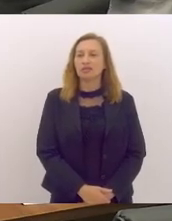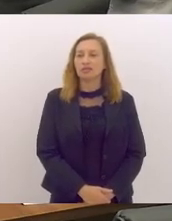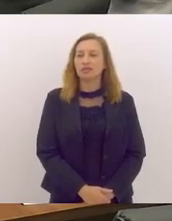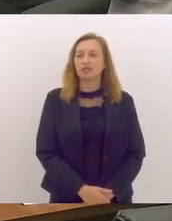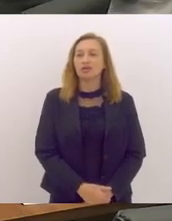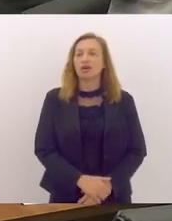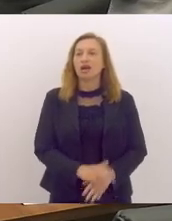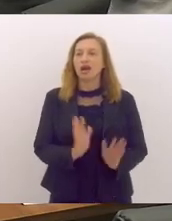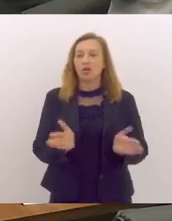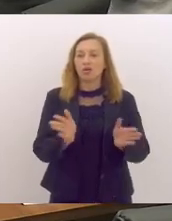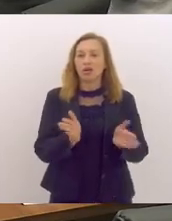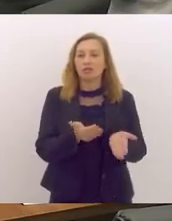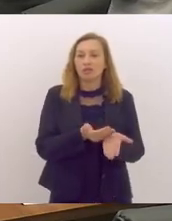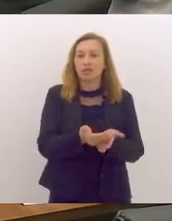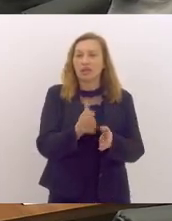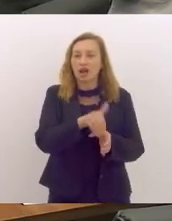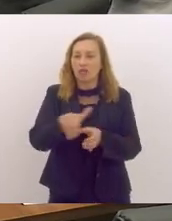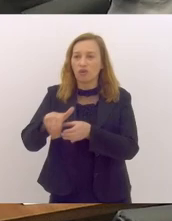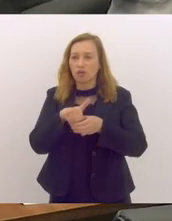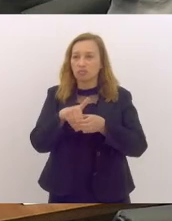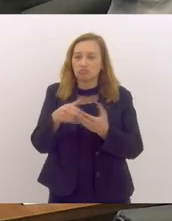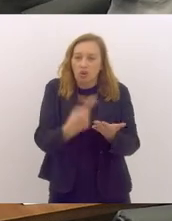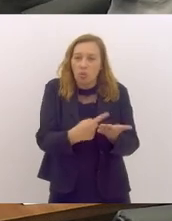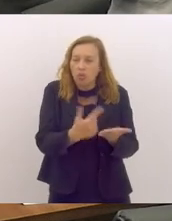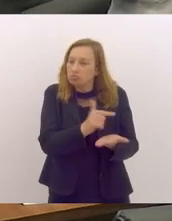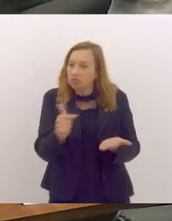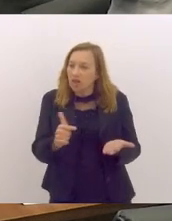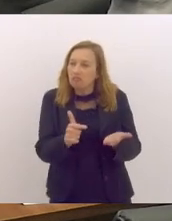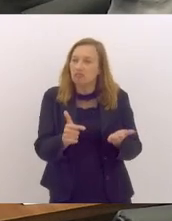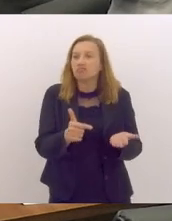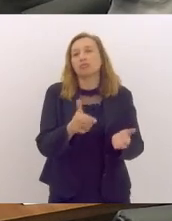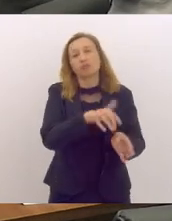Vamos para o voto. Não tem acordo, vamos votar. Tá bom?